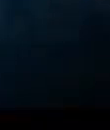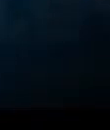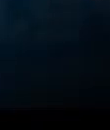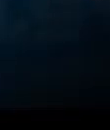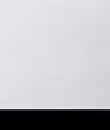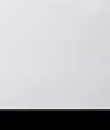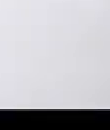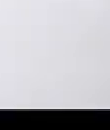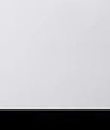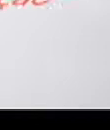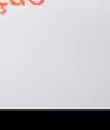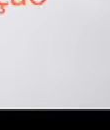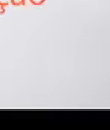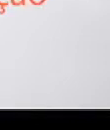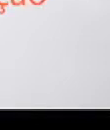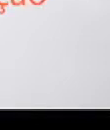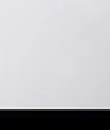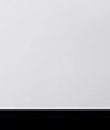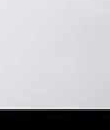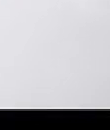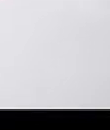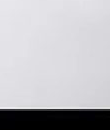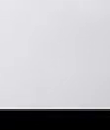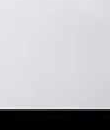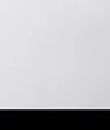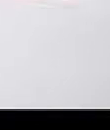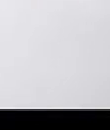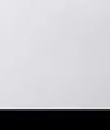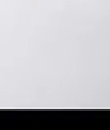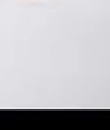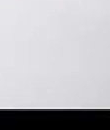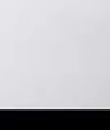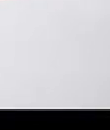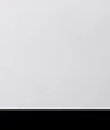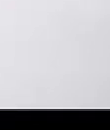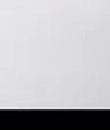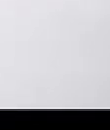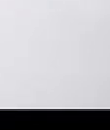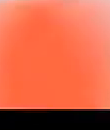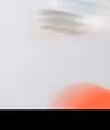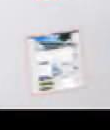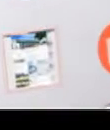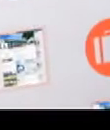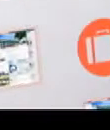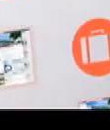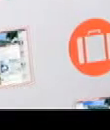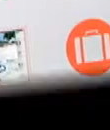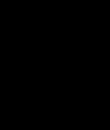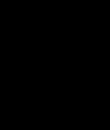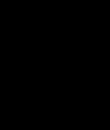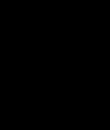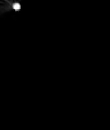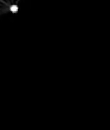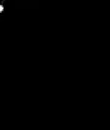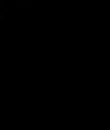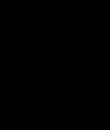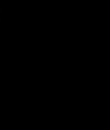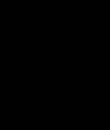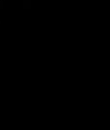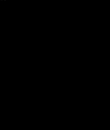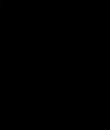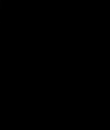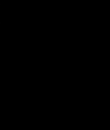você. Você que acompanha a programação da TV Câmara Uberlândia pode saber mais sobre o canal. De um jeito ainda